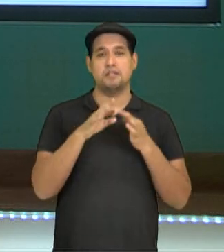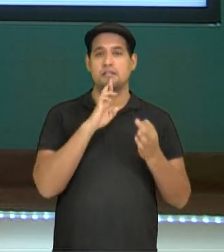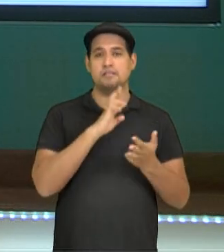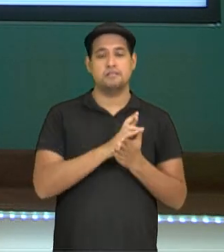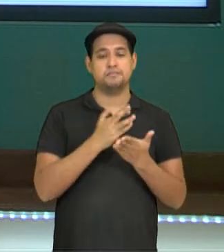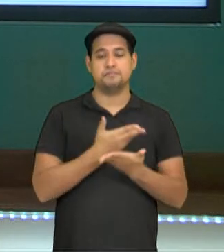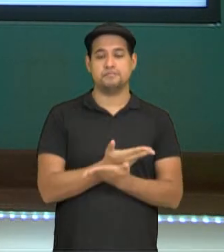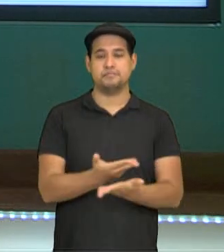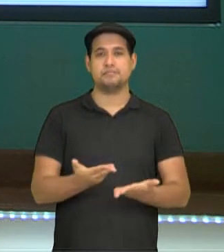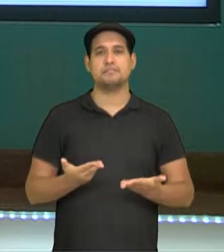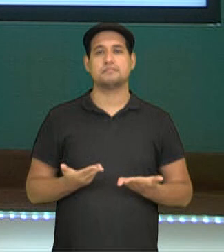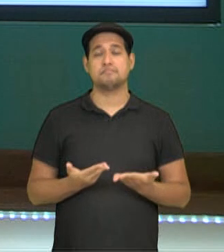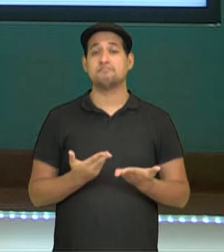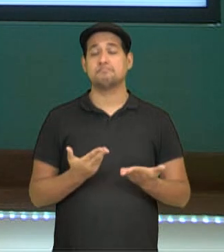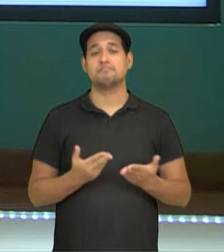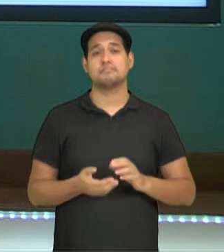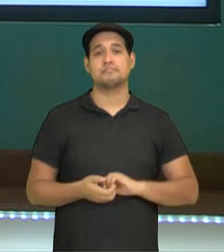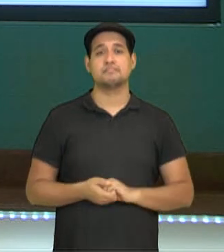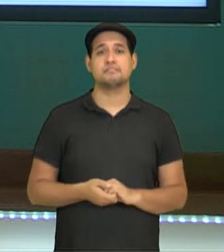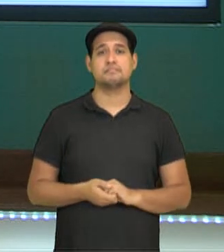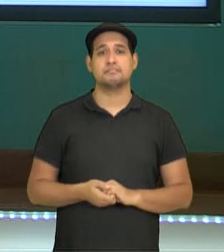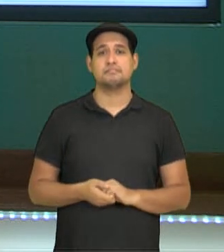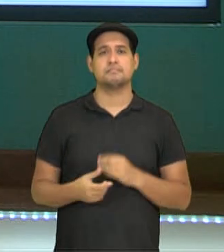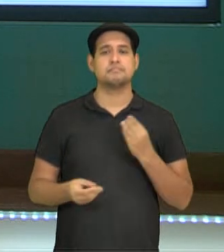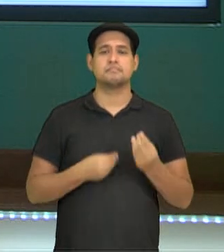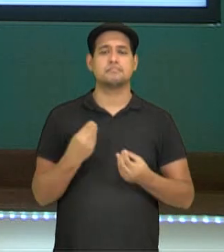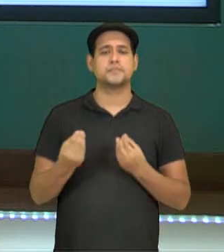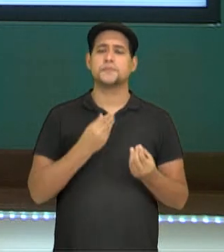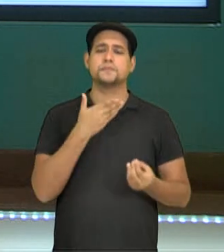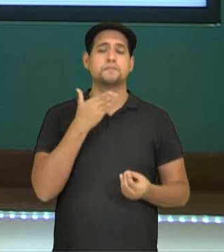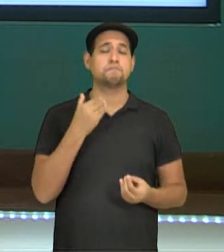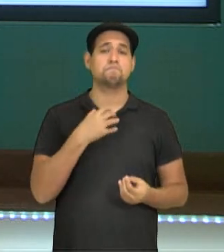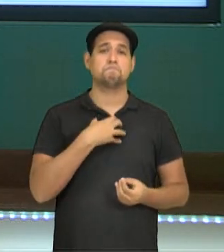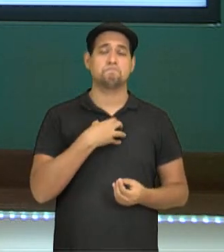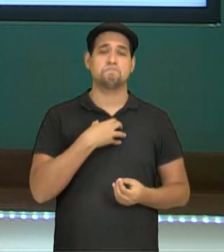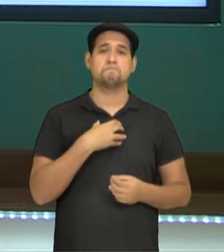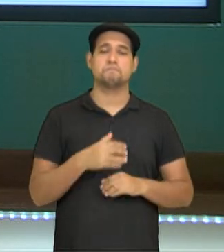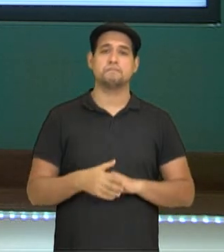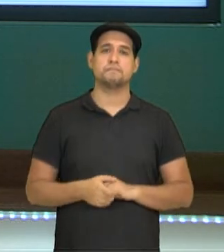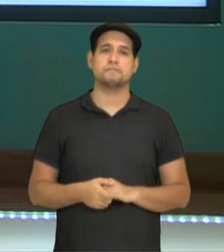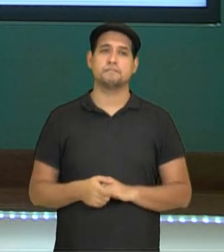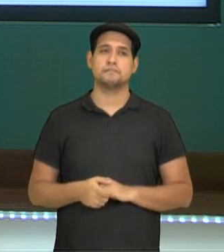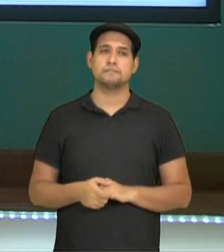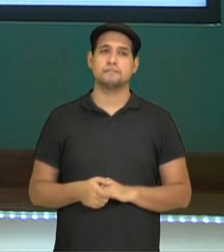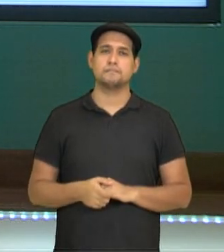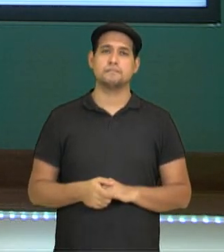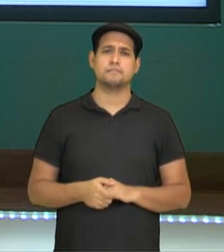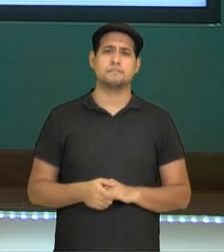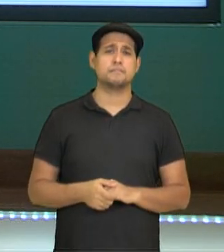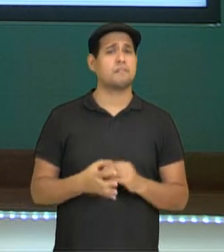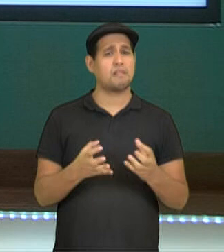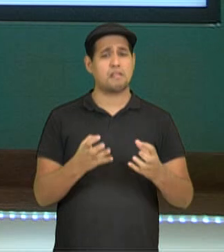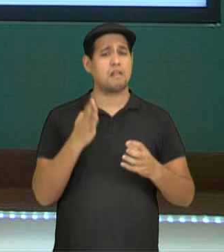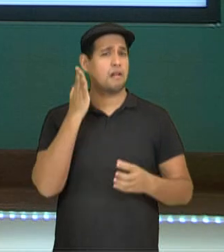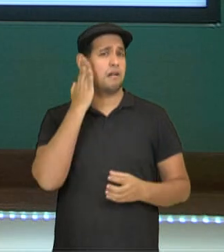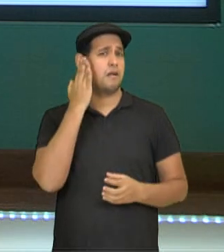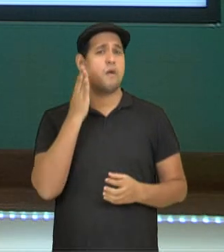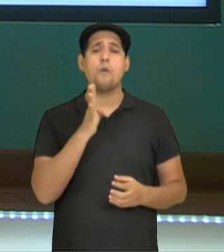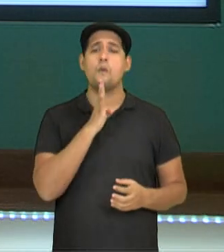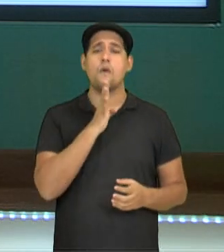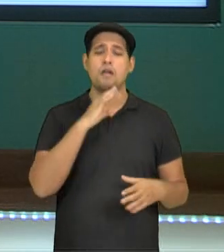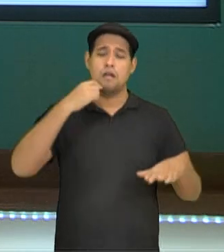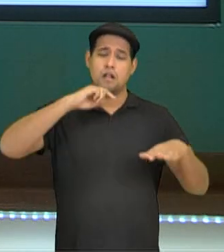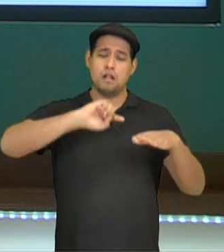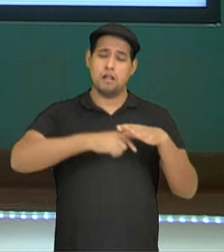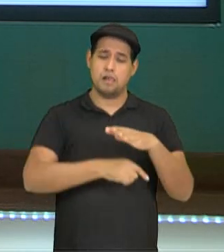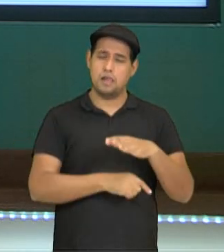resposta que vocês acharem mais conveniente aqui nessa questão. Se vocês quiserem saber mais sobre o